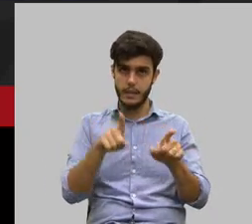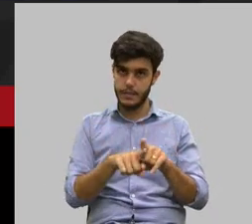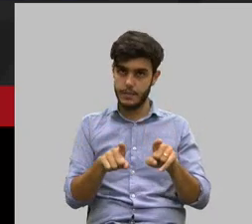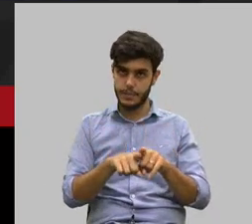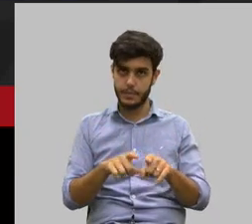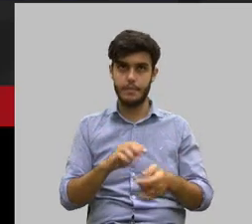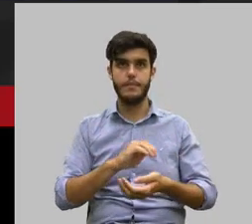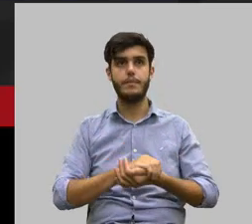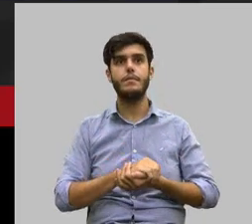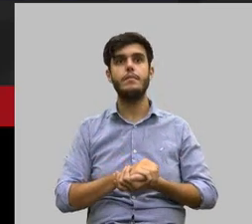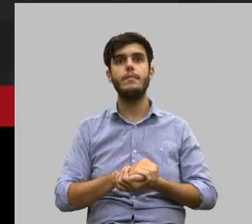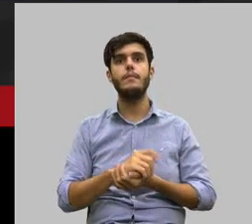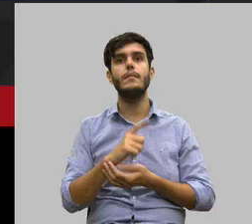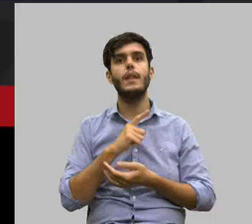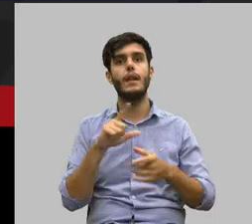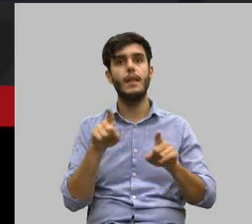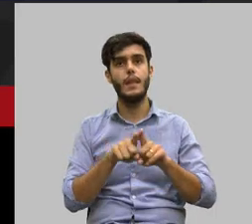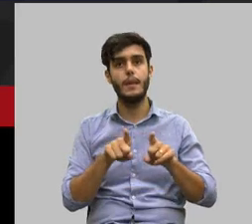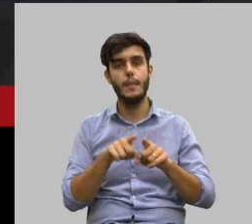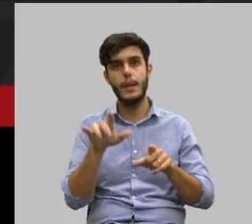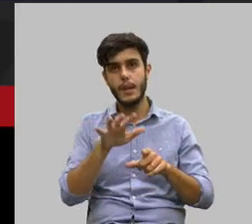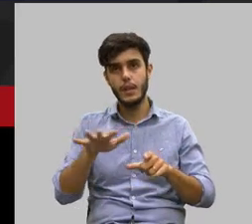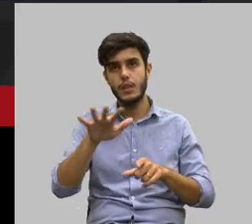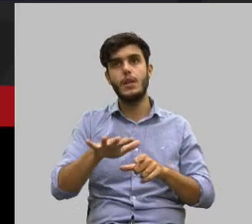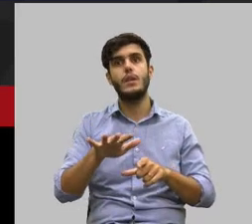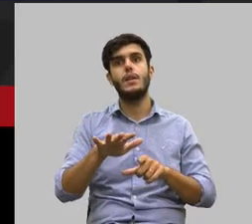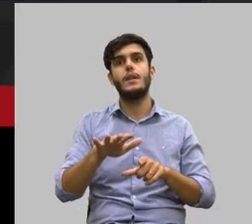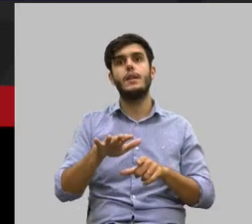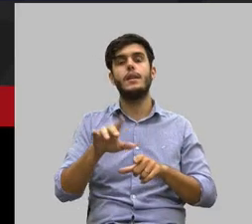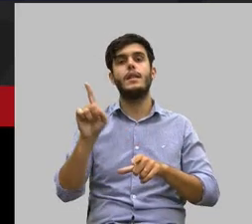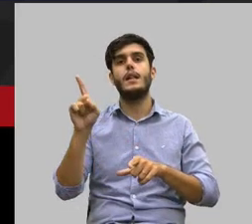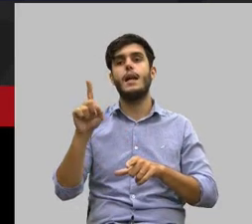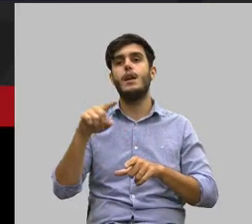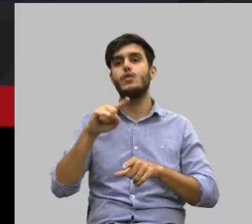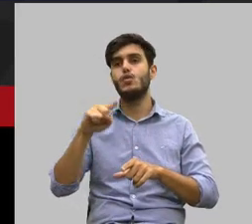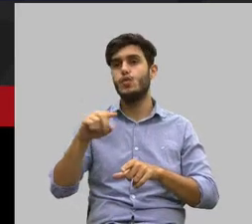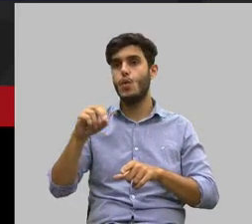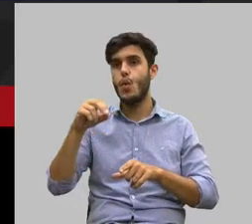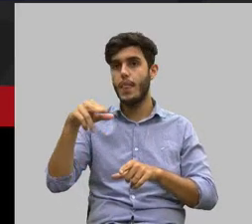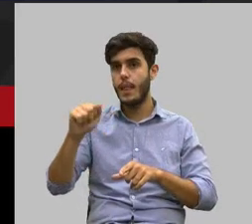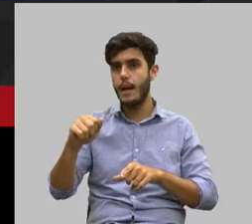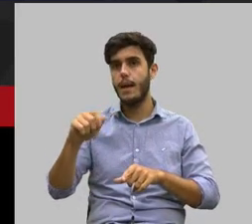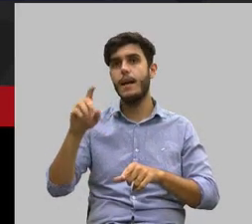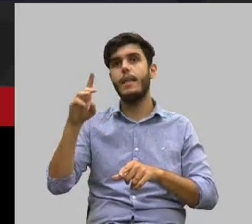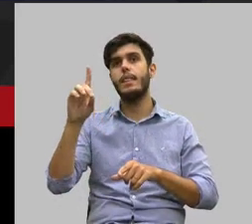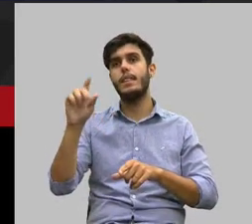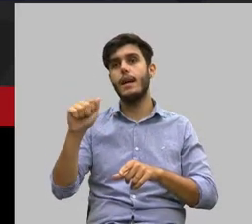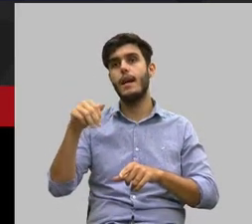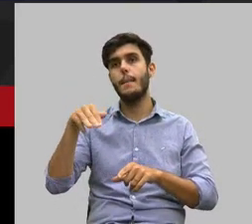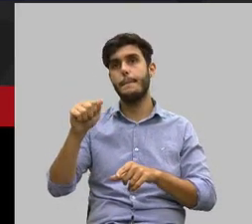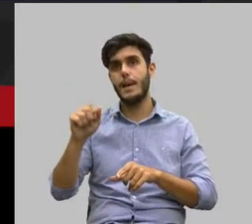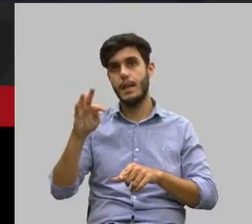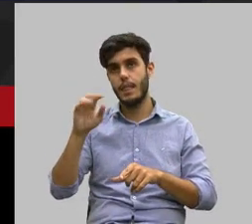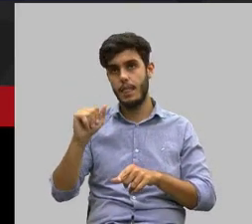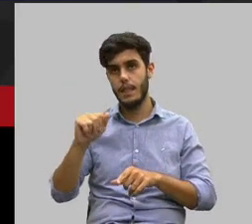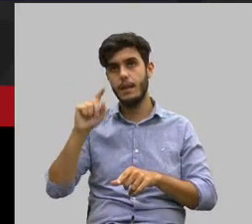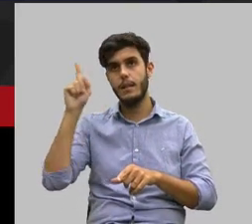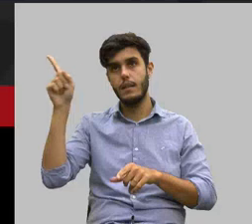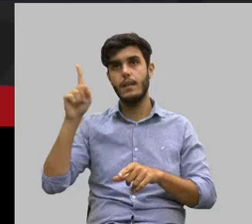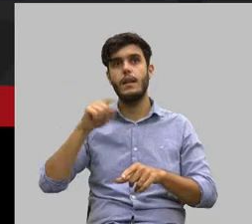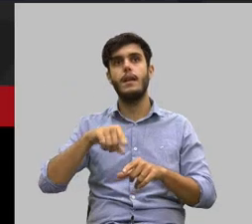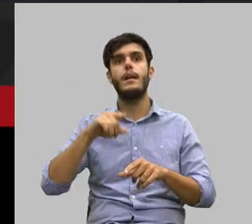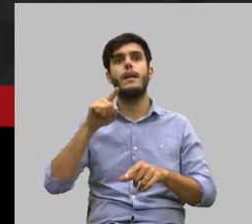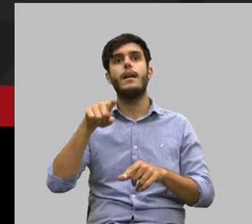tivemos também eh na região eh da Zona da Mata em Juiz de Fora eh operação tribunal do crime